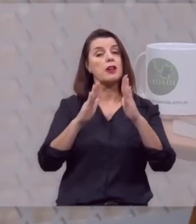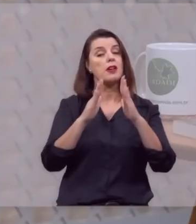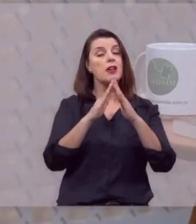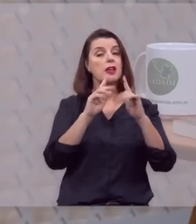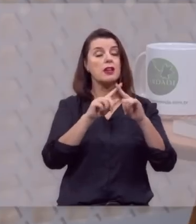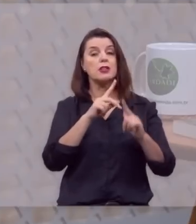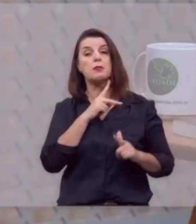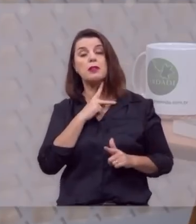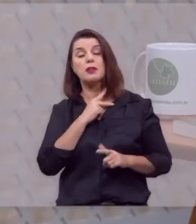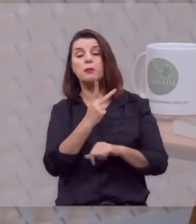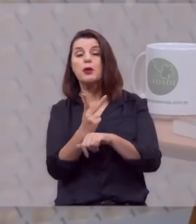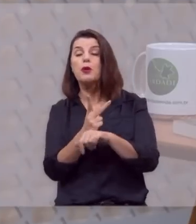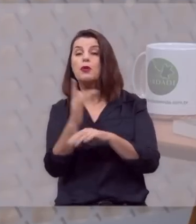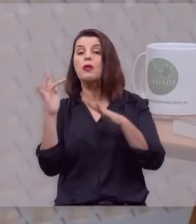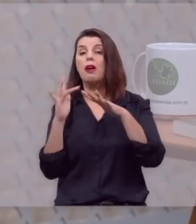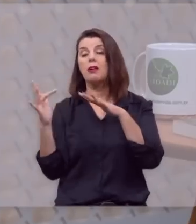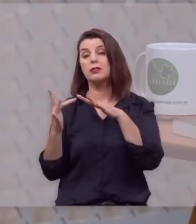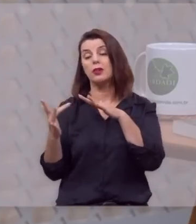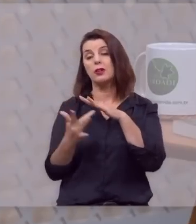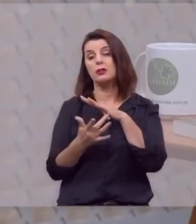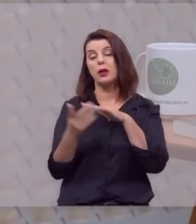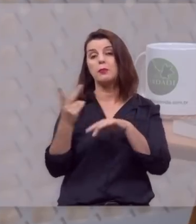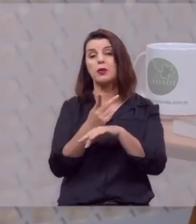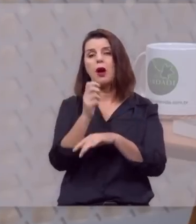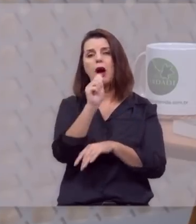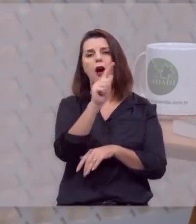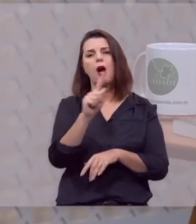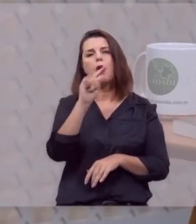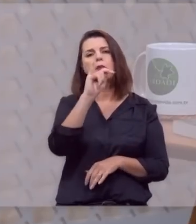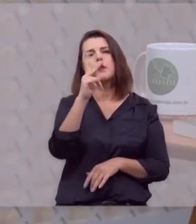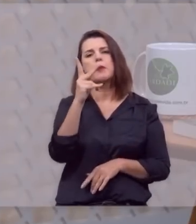nos busque nas redes sociais, sempre procurando pelo